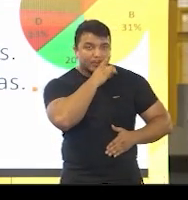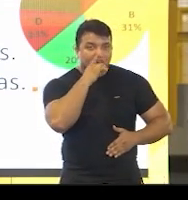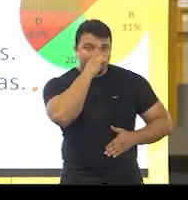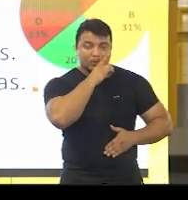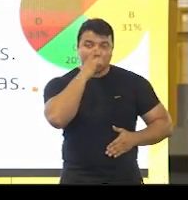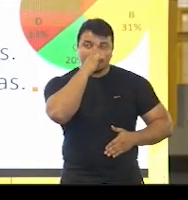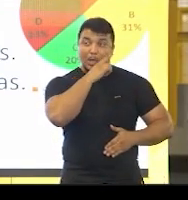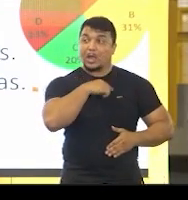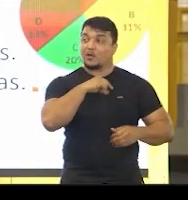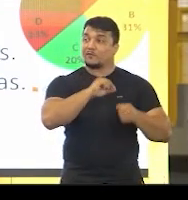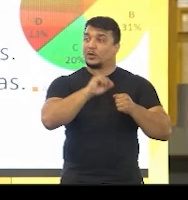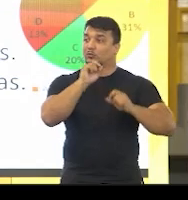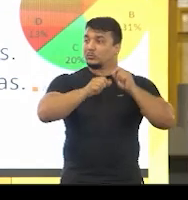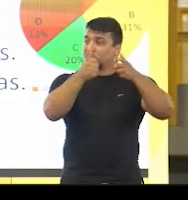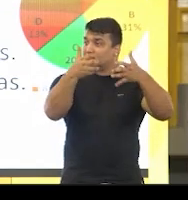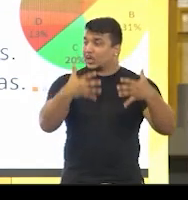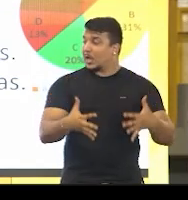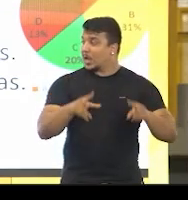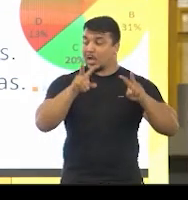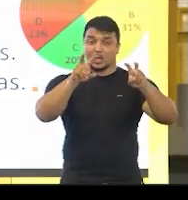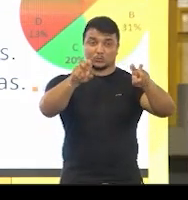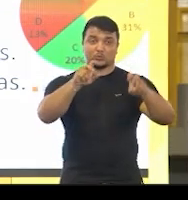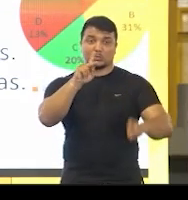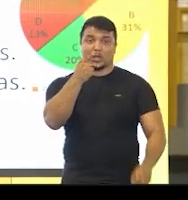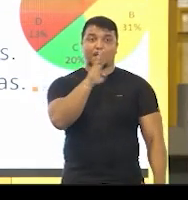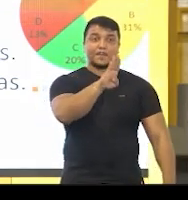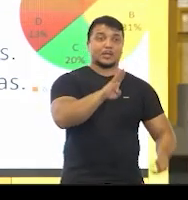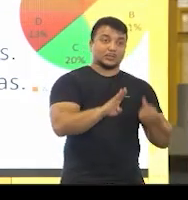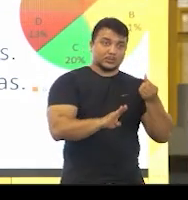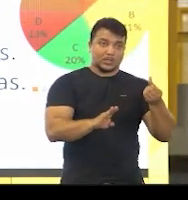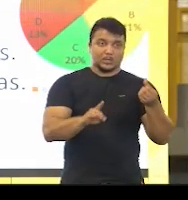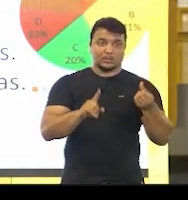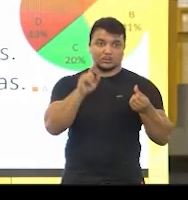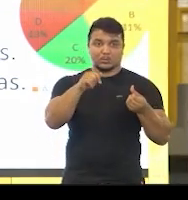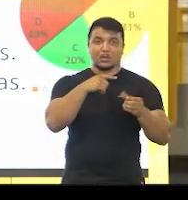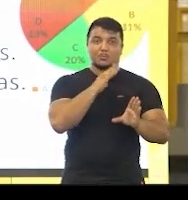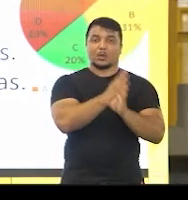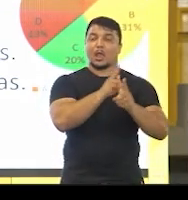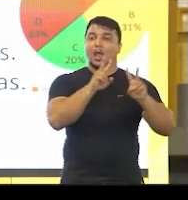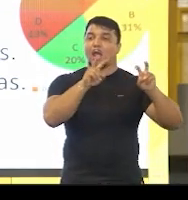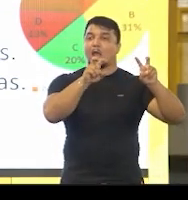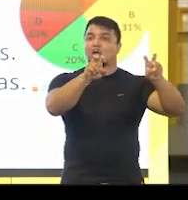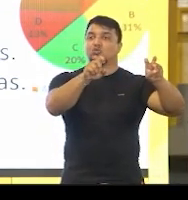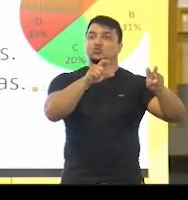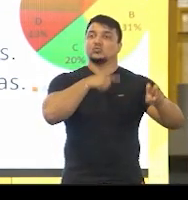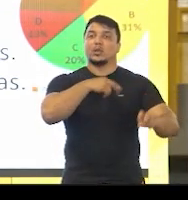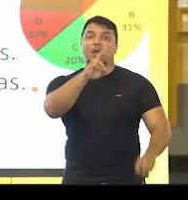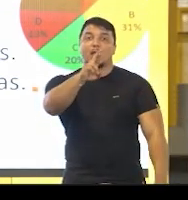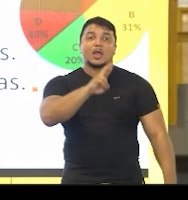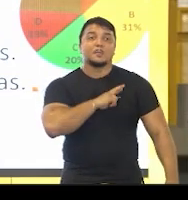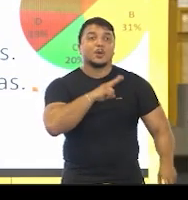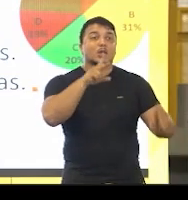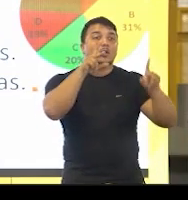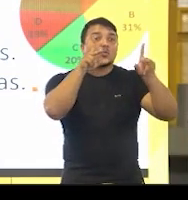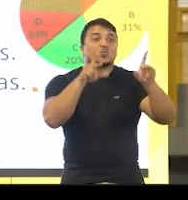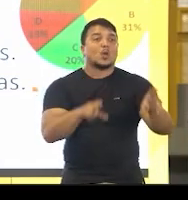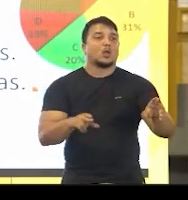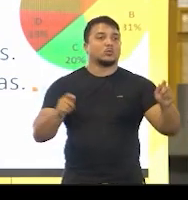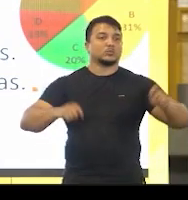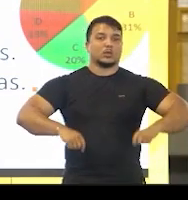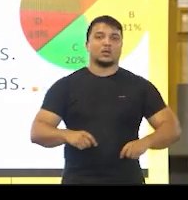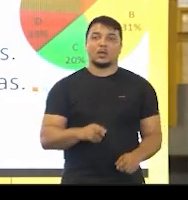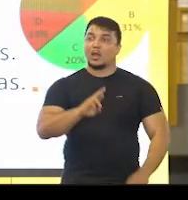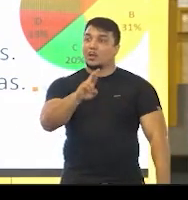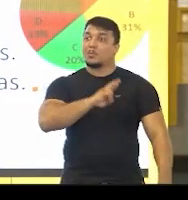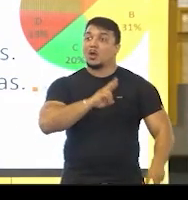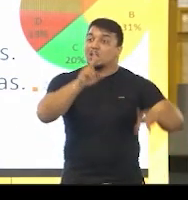domingo, eu comentei justamente sobre essa habilidade com esse assunto. Até a resposta foi a